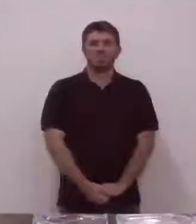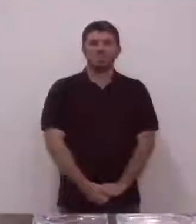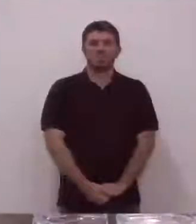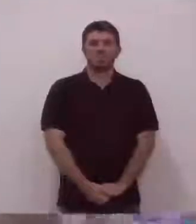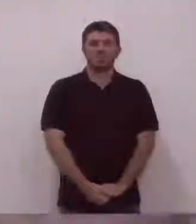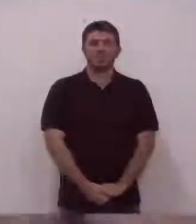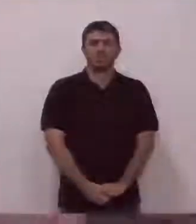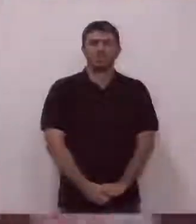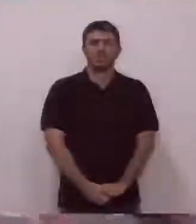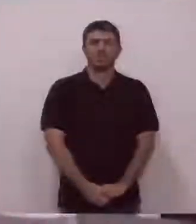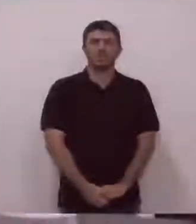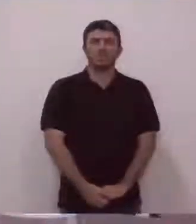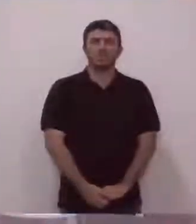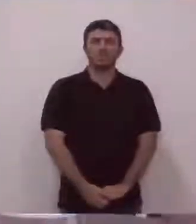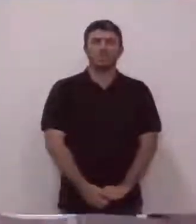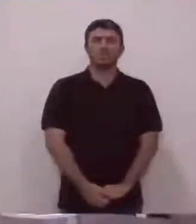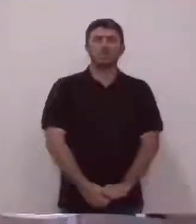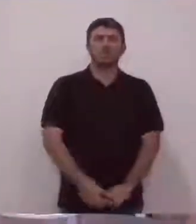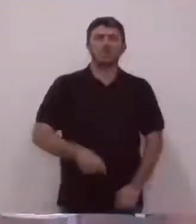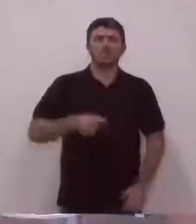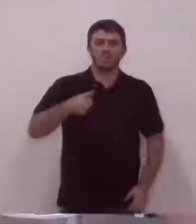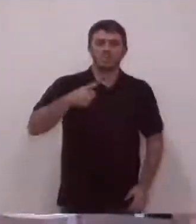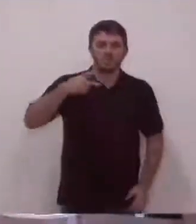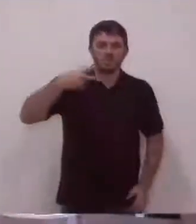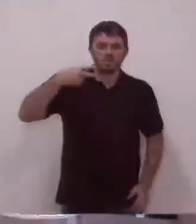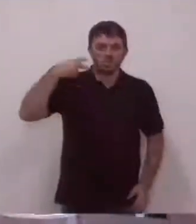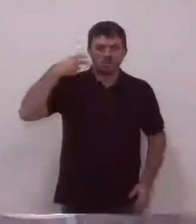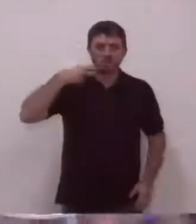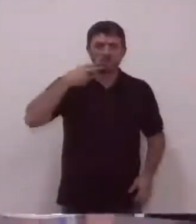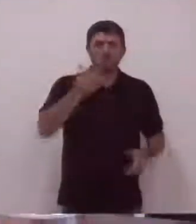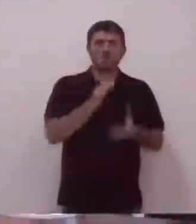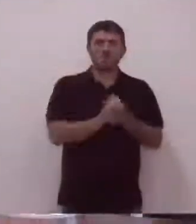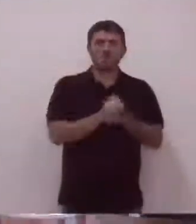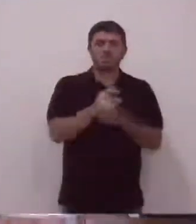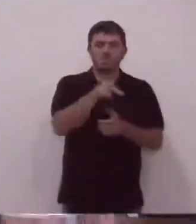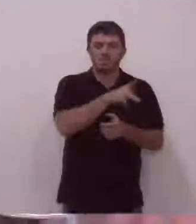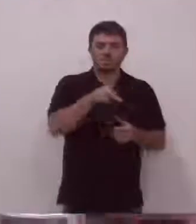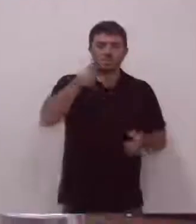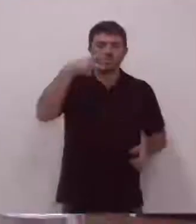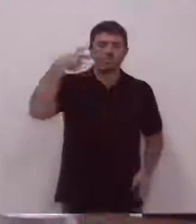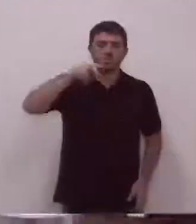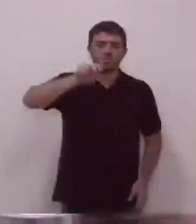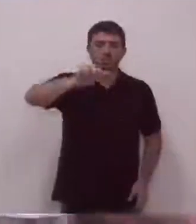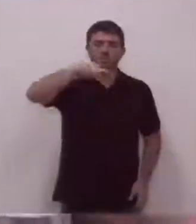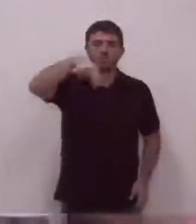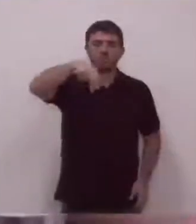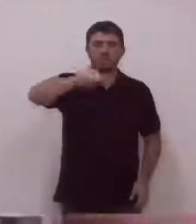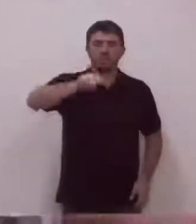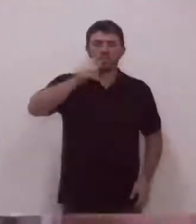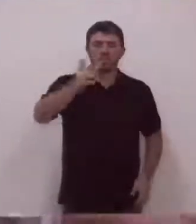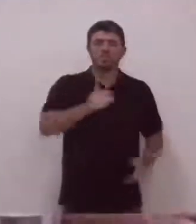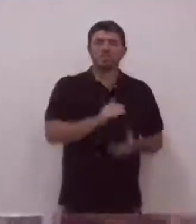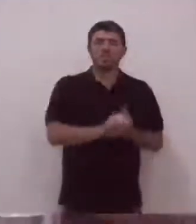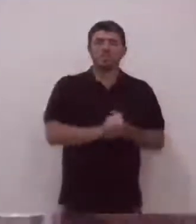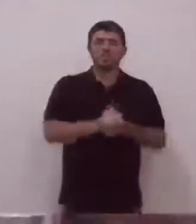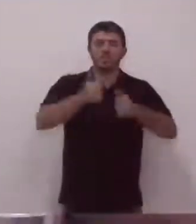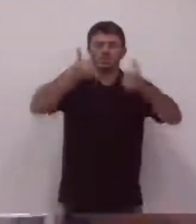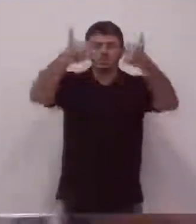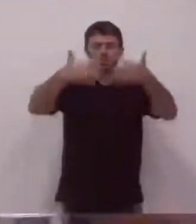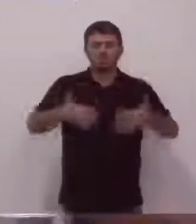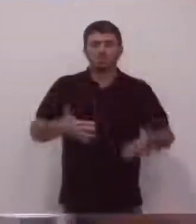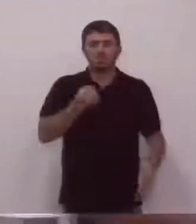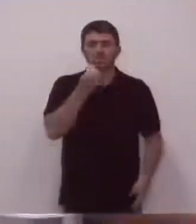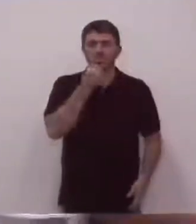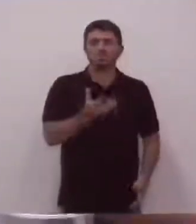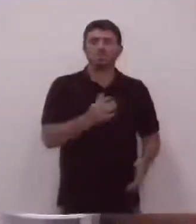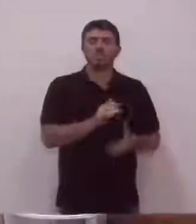Tem a palavra, vereador. Senhor presidente, vereadora Ana, colocou, na verdade, ela colocou bem. A